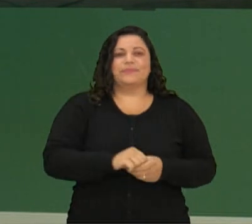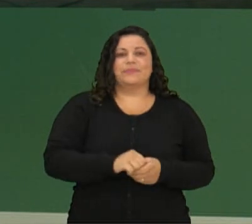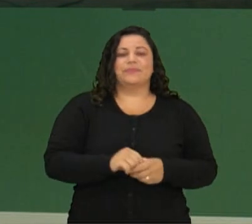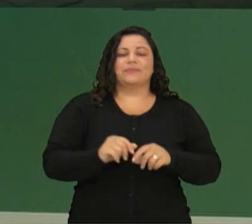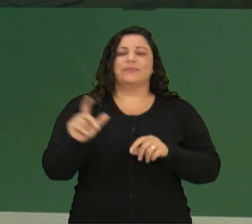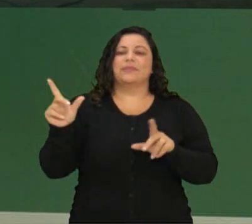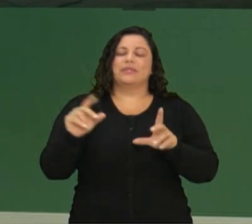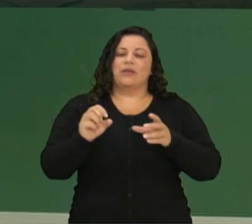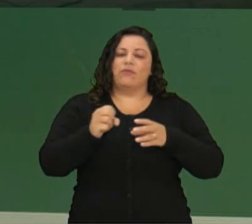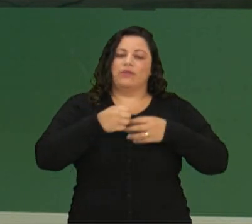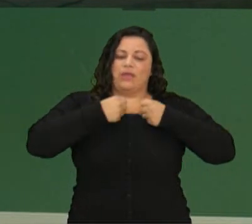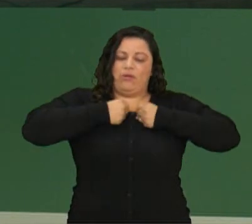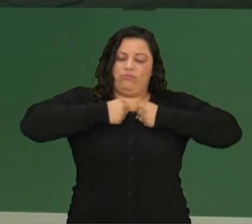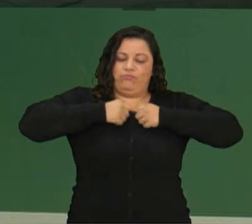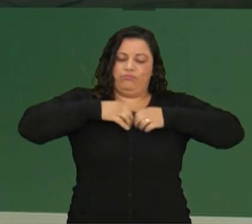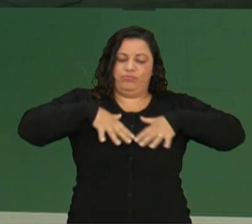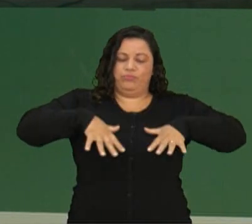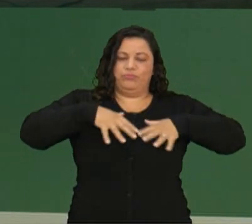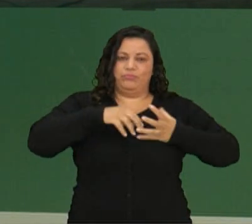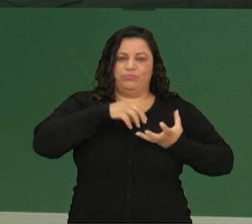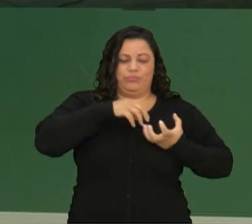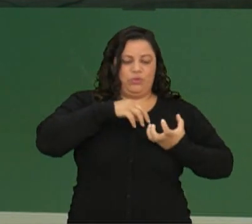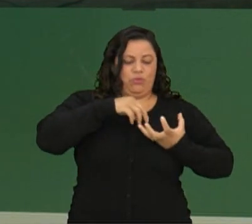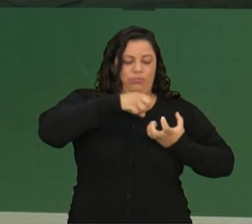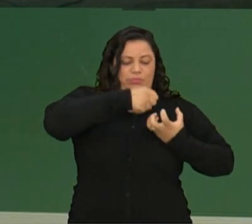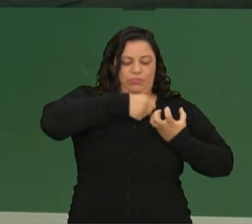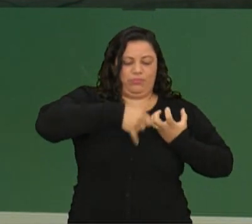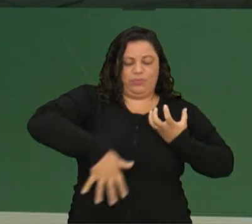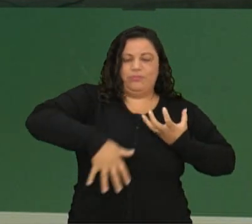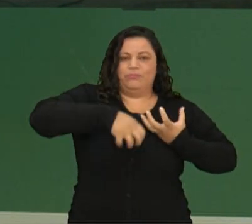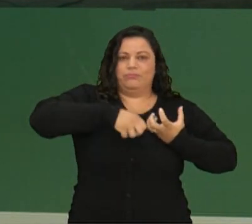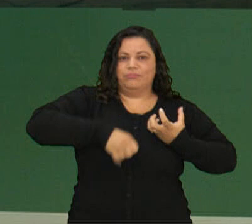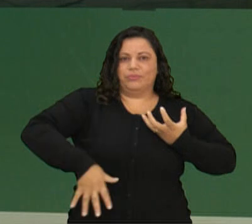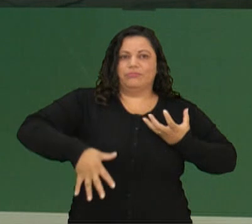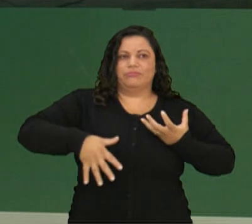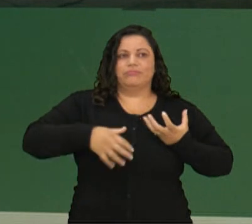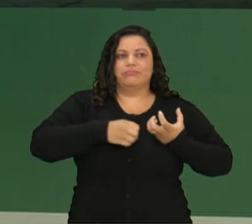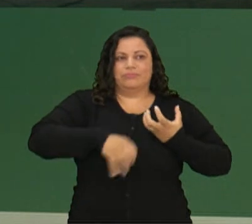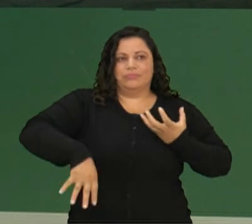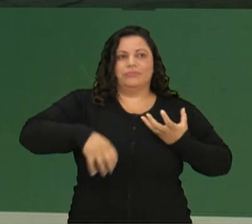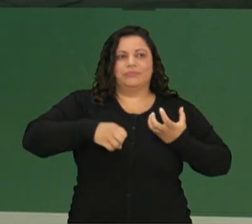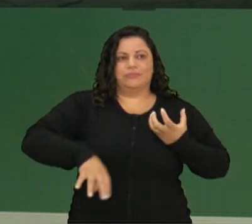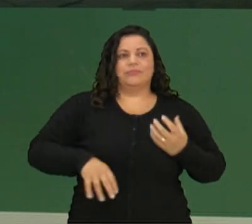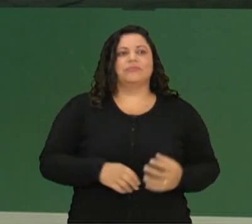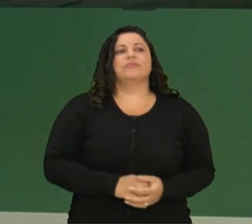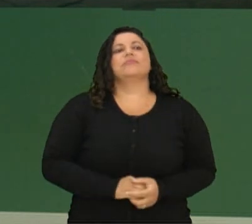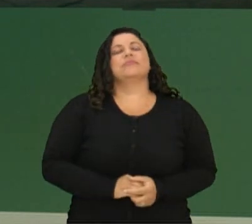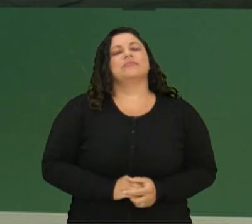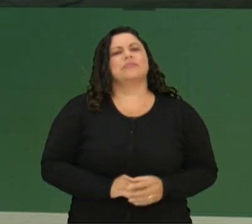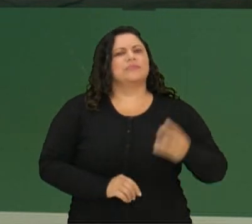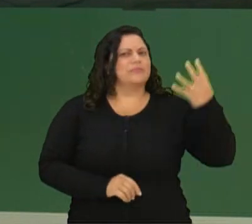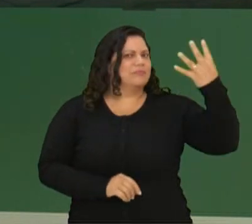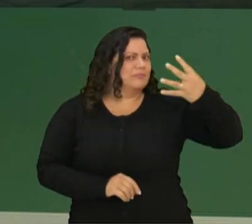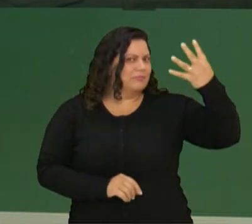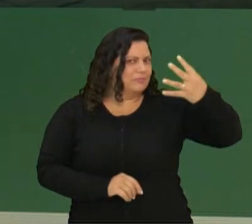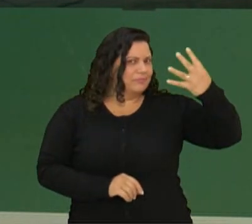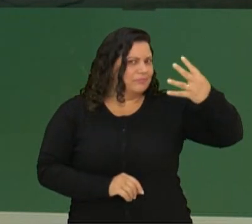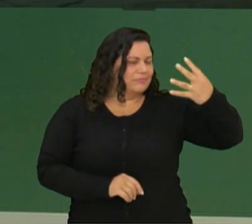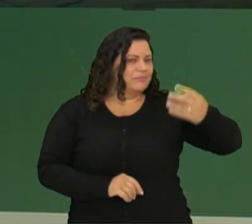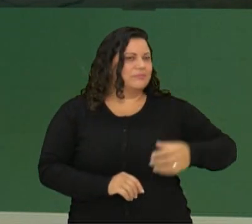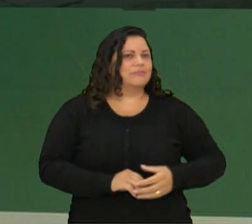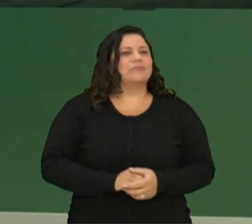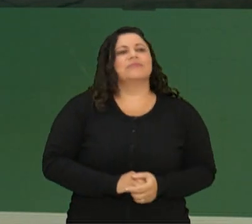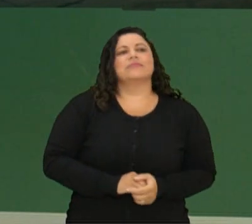os pulmões, por isso que o nome dela é artéria pulmonar. O quarto aqui estava bem aqui atrás, só a